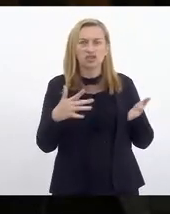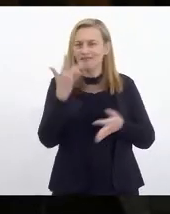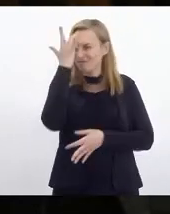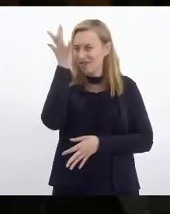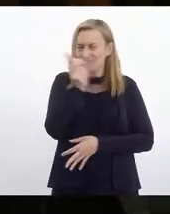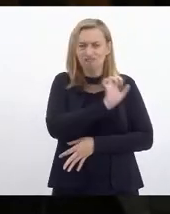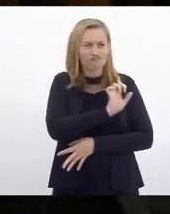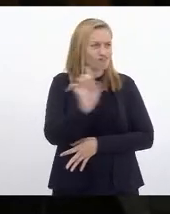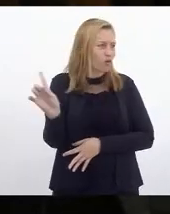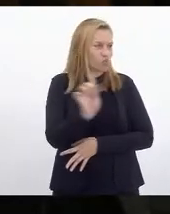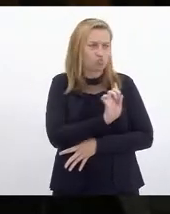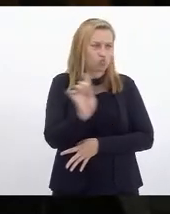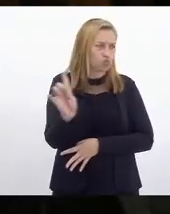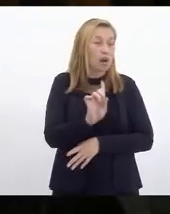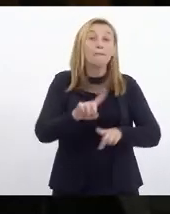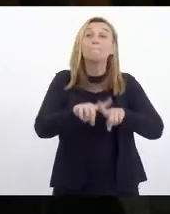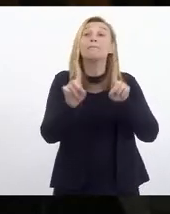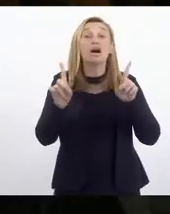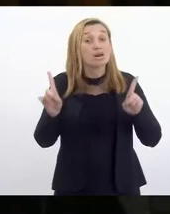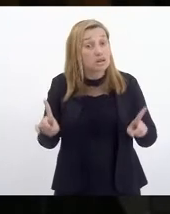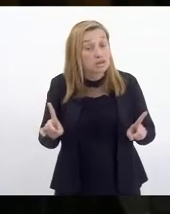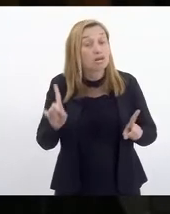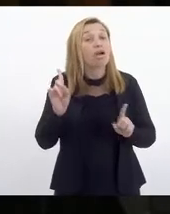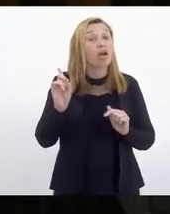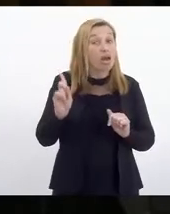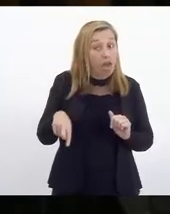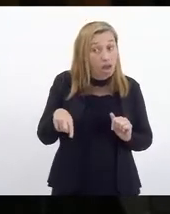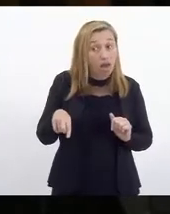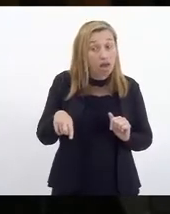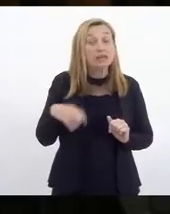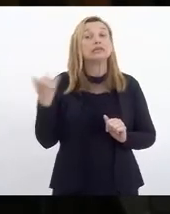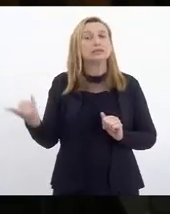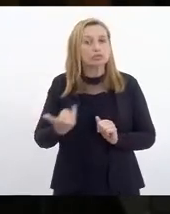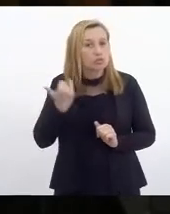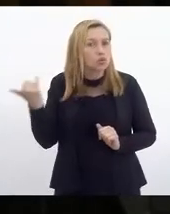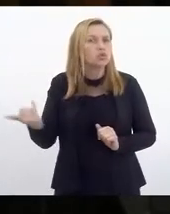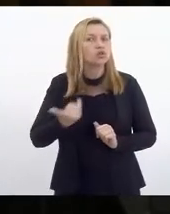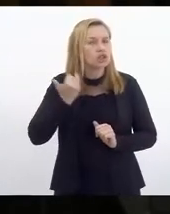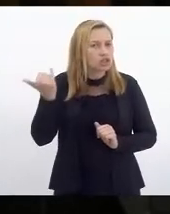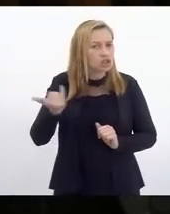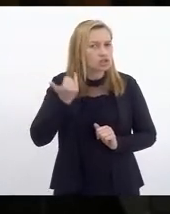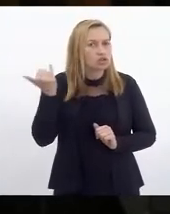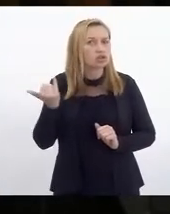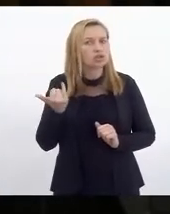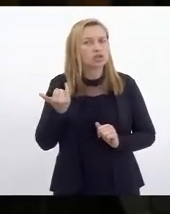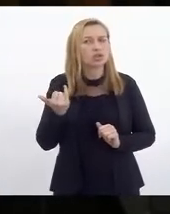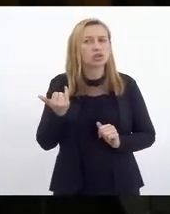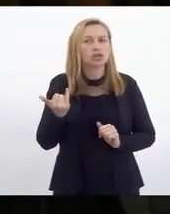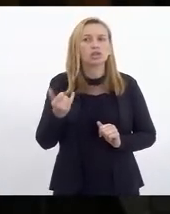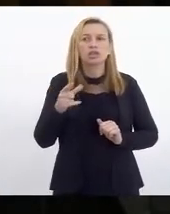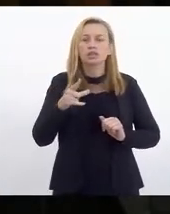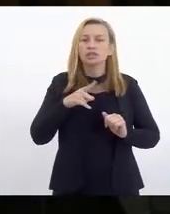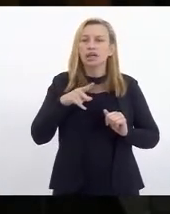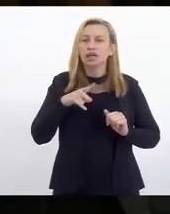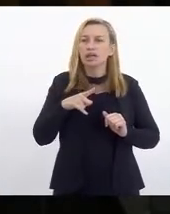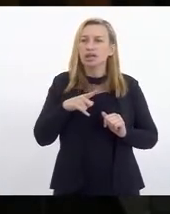fácil, mas ela é importante, desde que tenha viabilidade